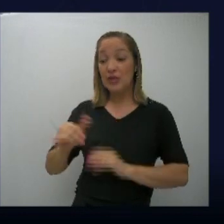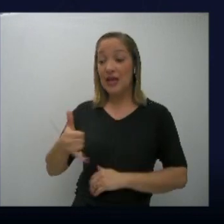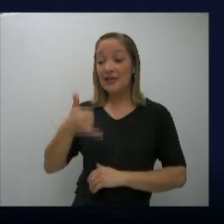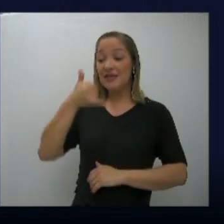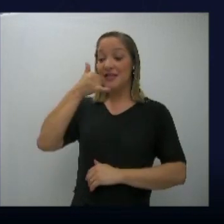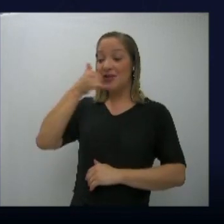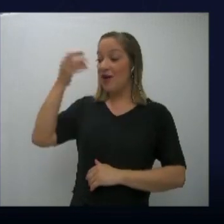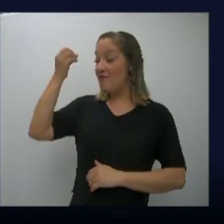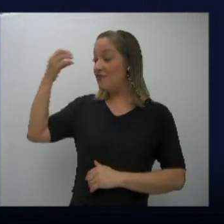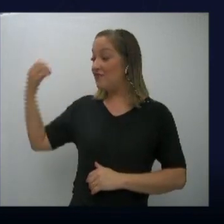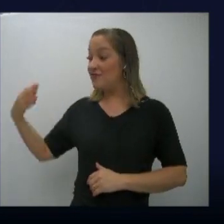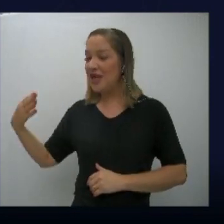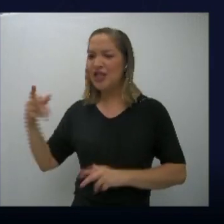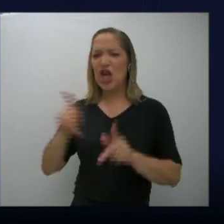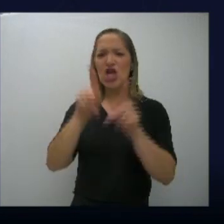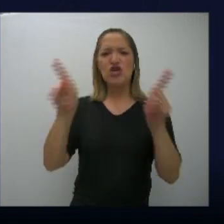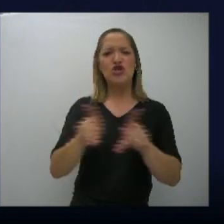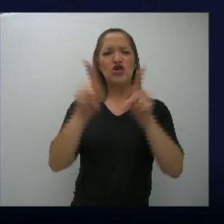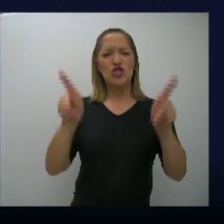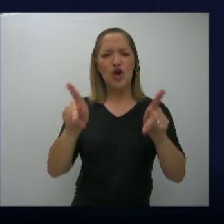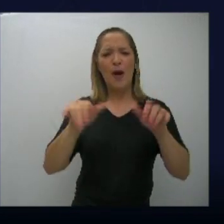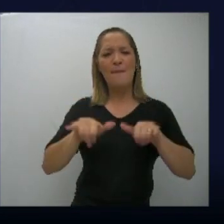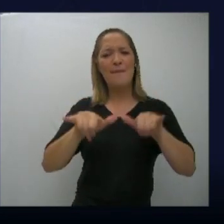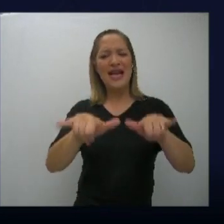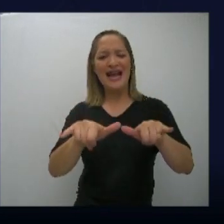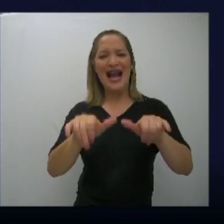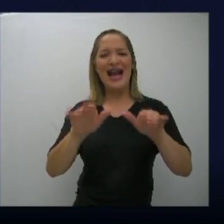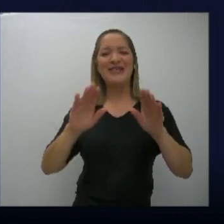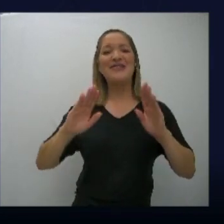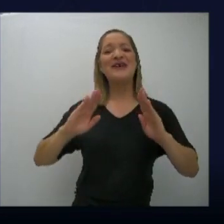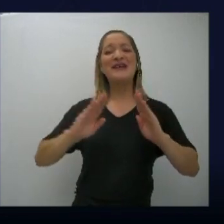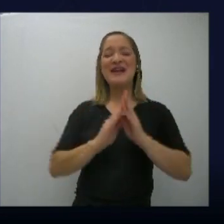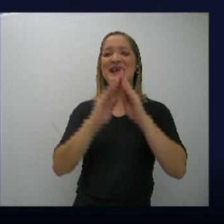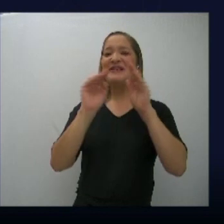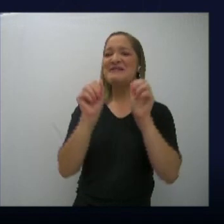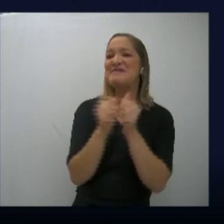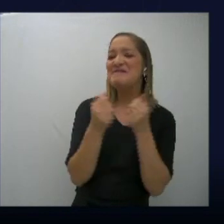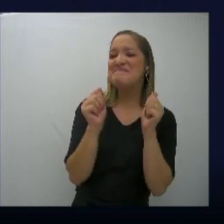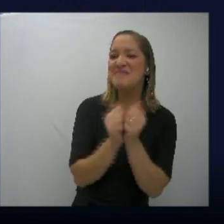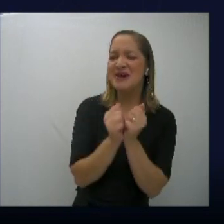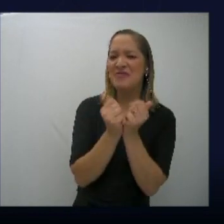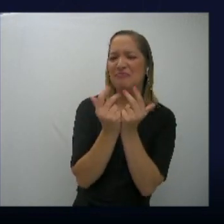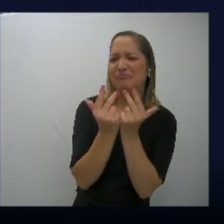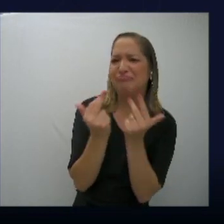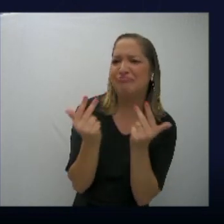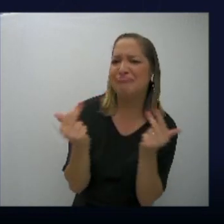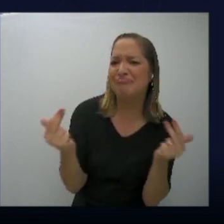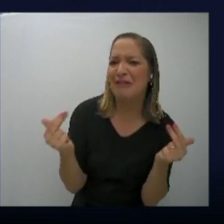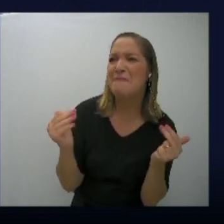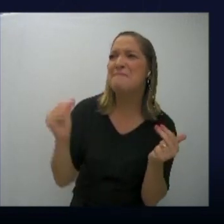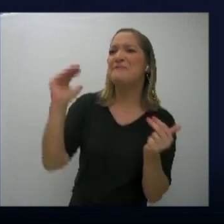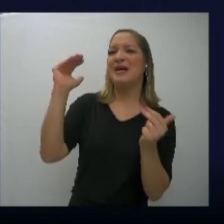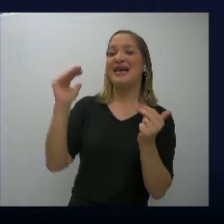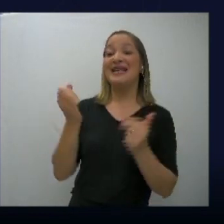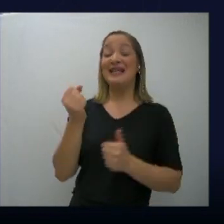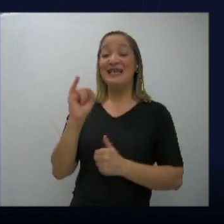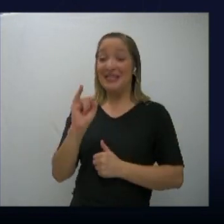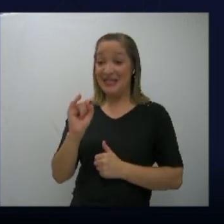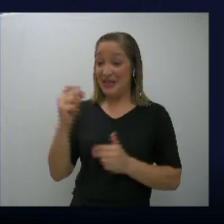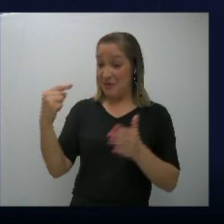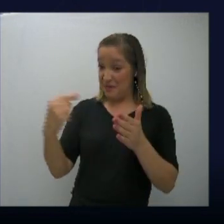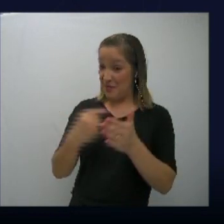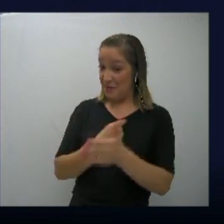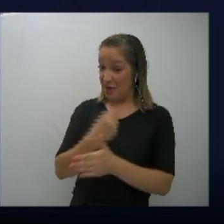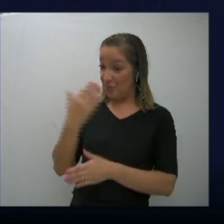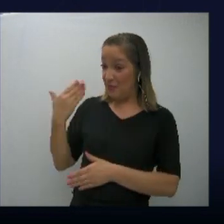todo tipo de Shopping mercado padaria e muito mais então sempre alguém perguntar como é que foi passado eu quero